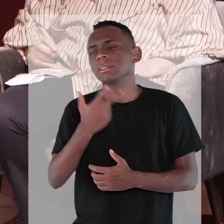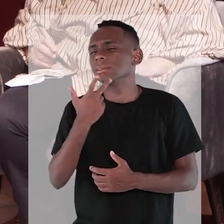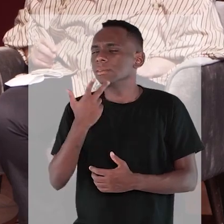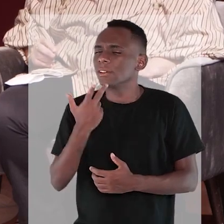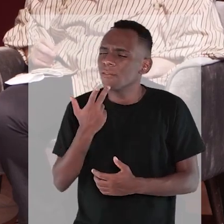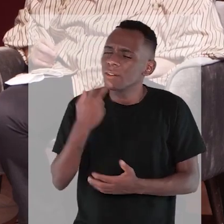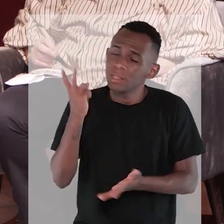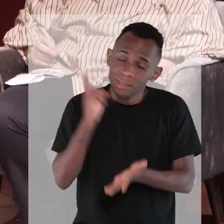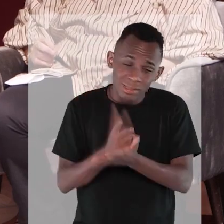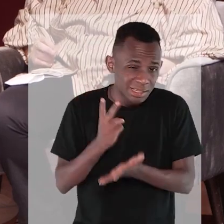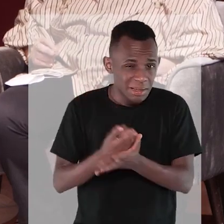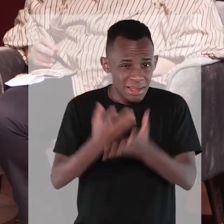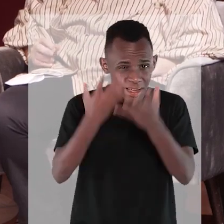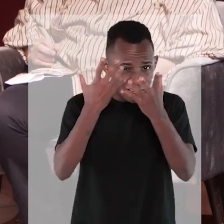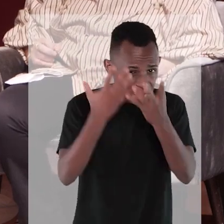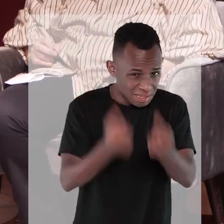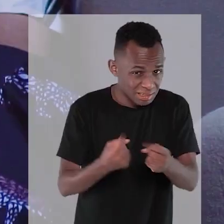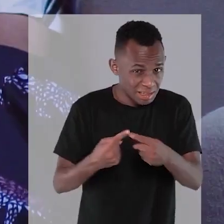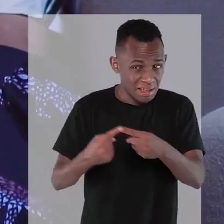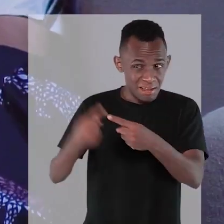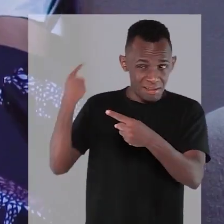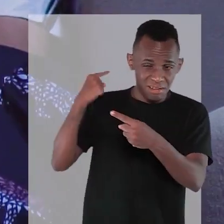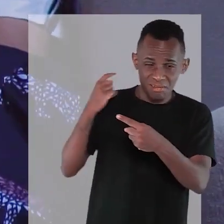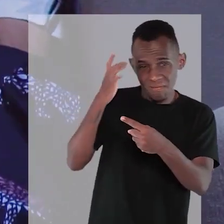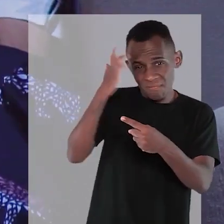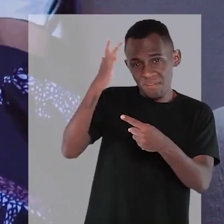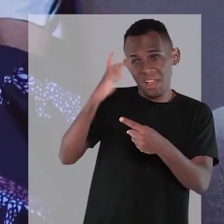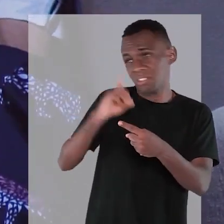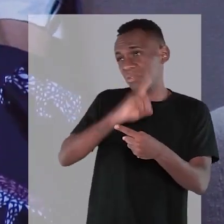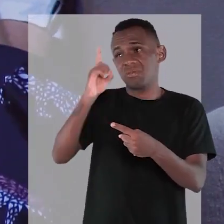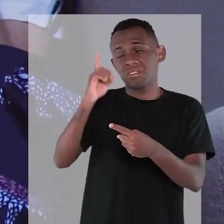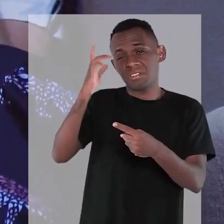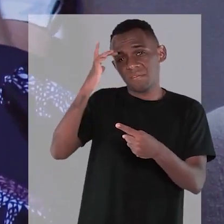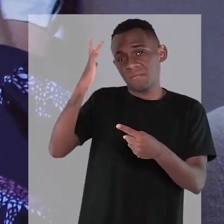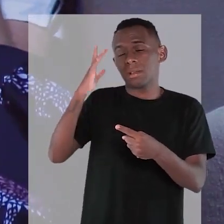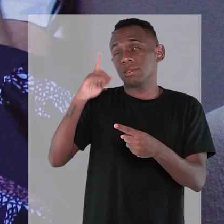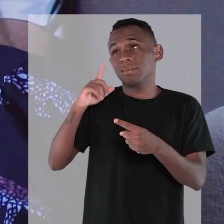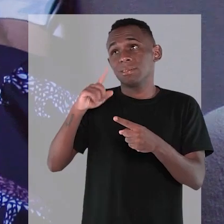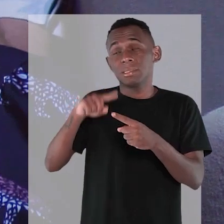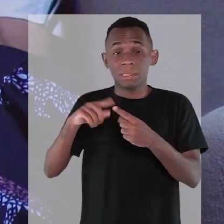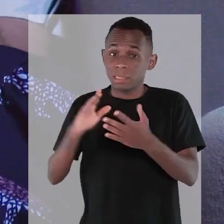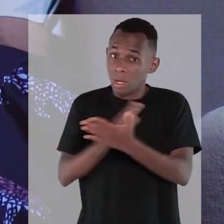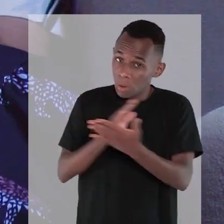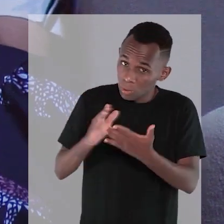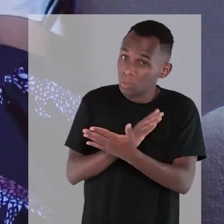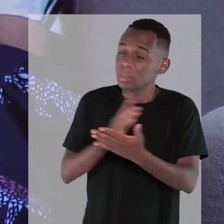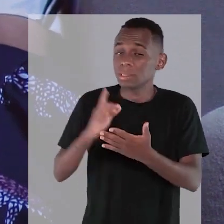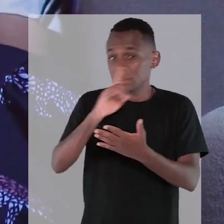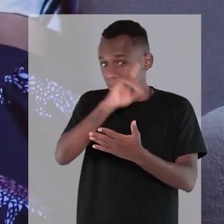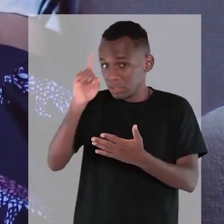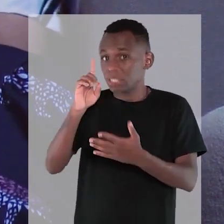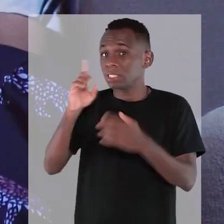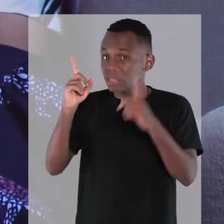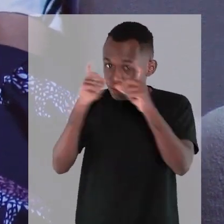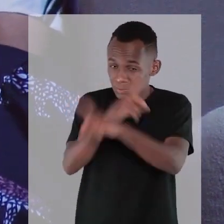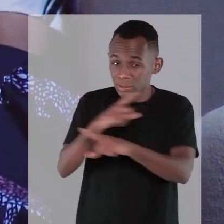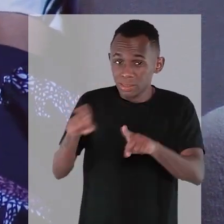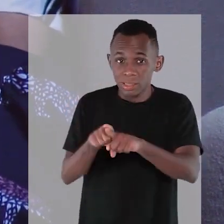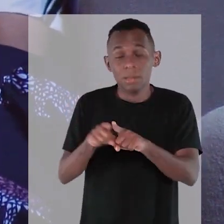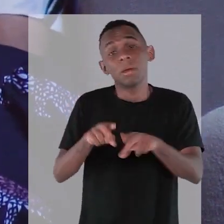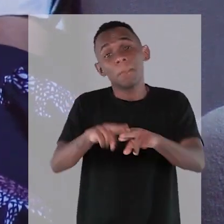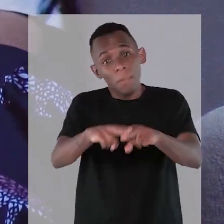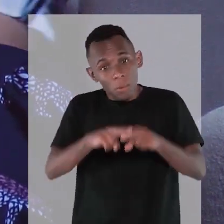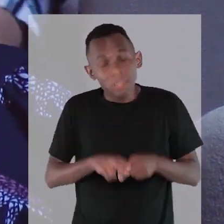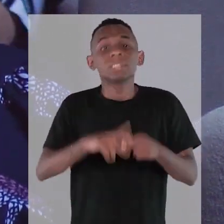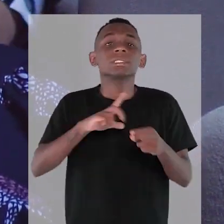Né? Acerta a data, né? Quer dizer, quando... Acerta a data nem sempre, né? Nem sempre, mas para isso é que existe a pessoa que no livro